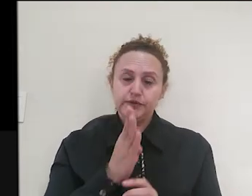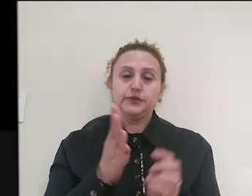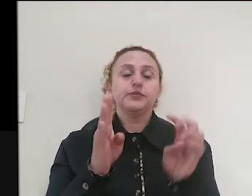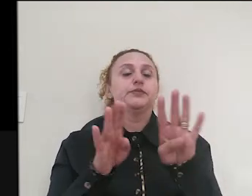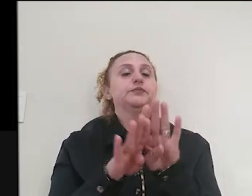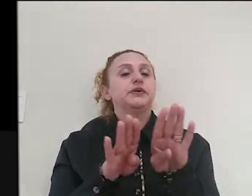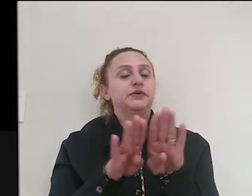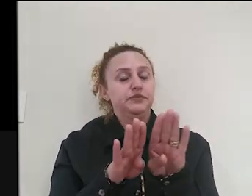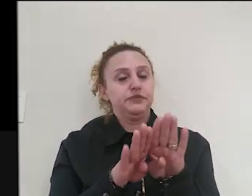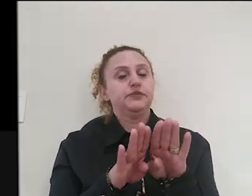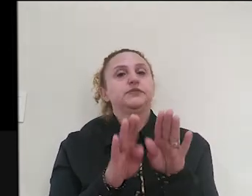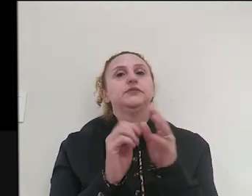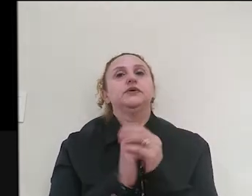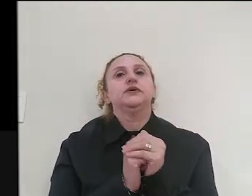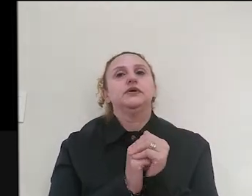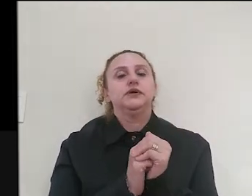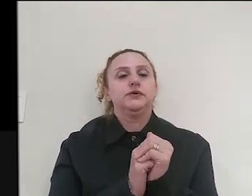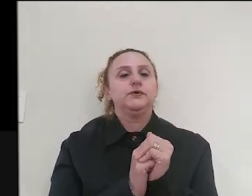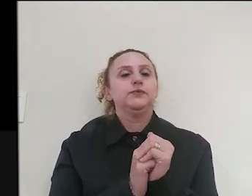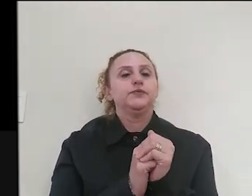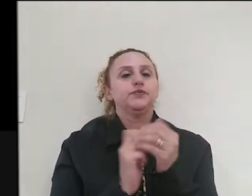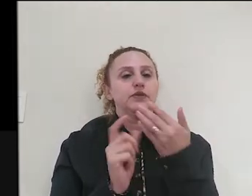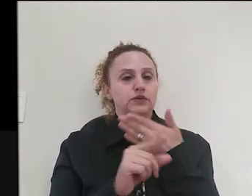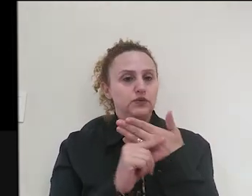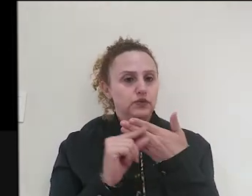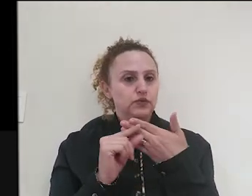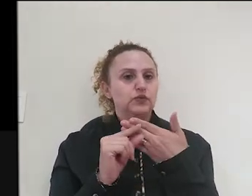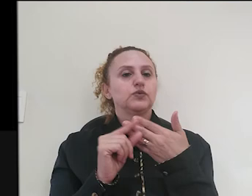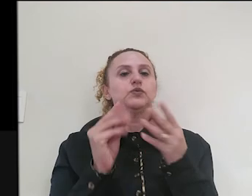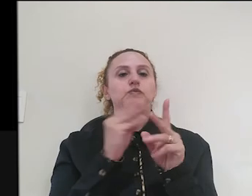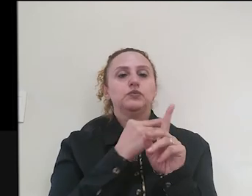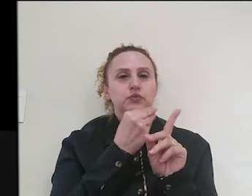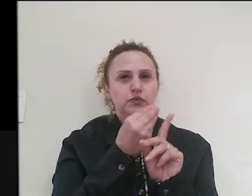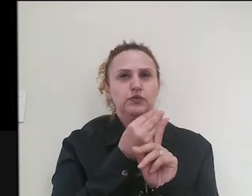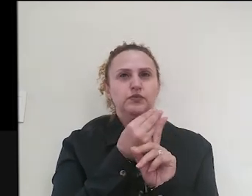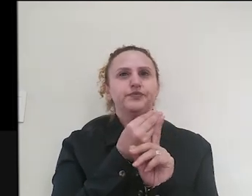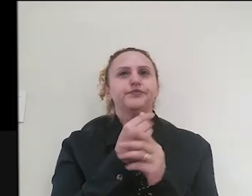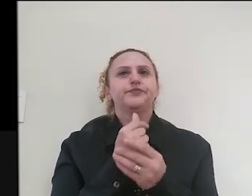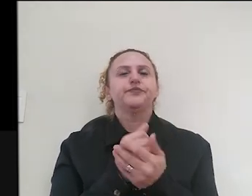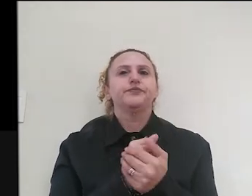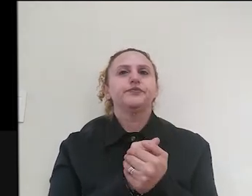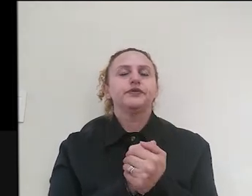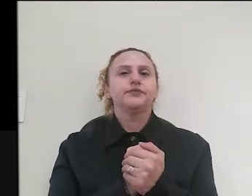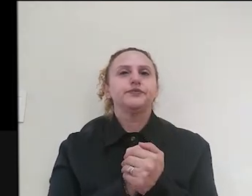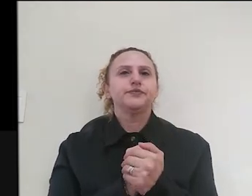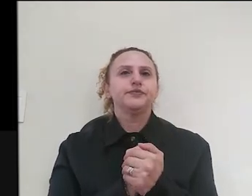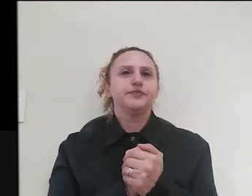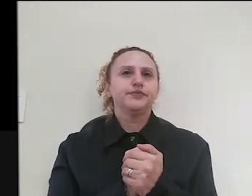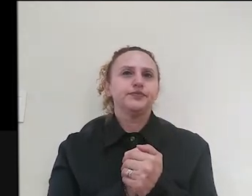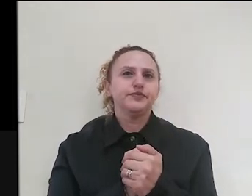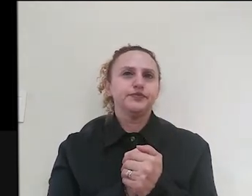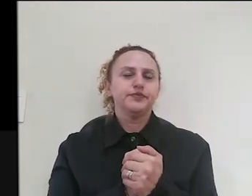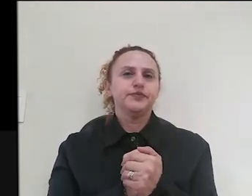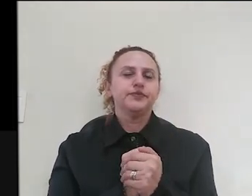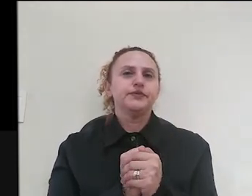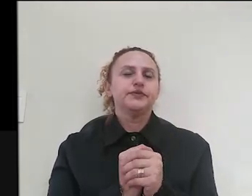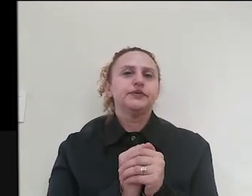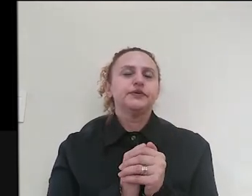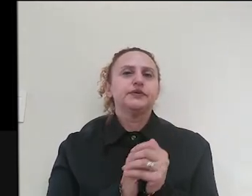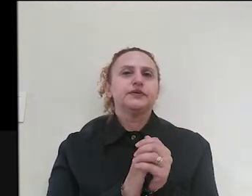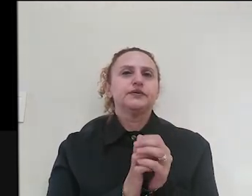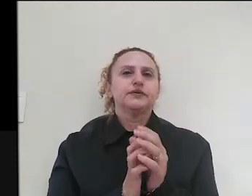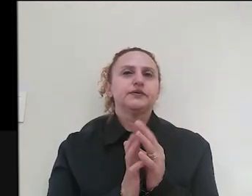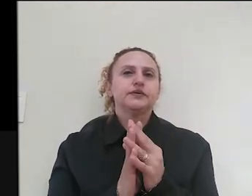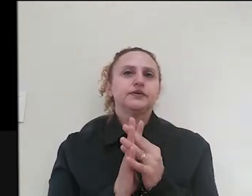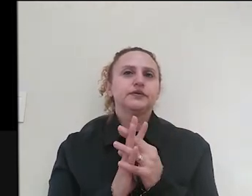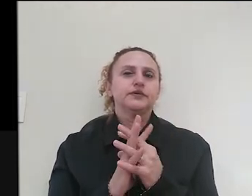diferentes, a tradição da literatura de terror e a tradição da literatura policial. No teatro brasileiro, a gente tem a grande figura do Martins Pena.